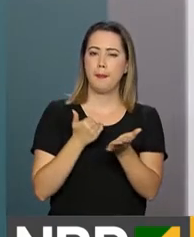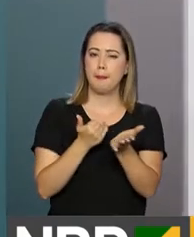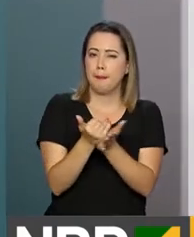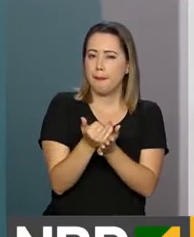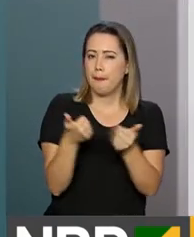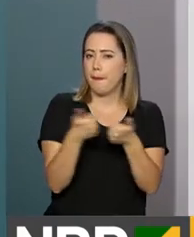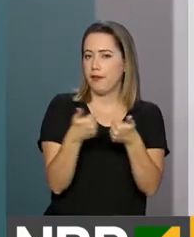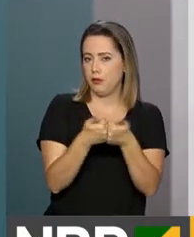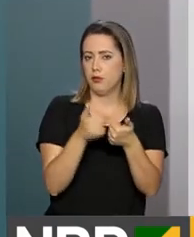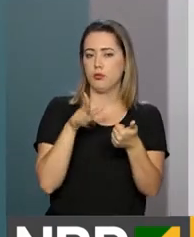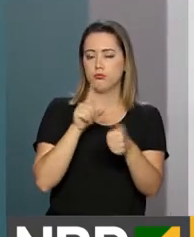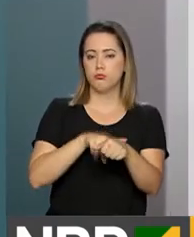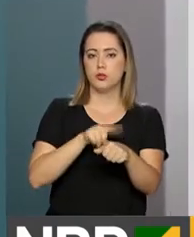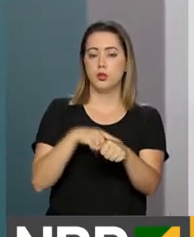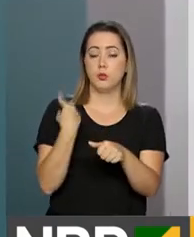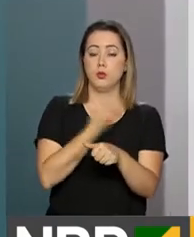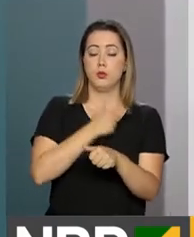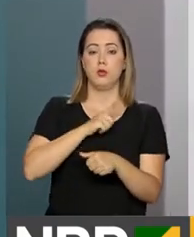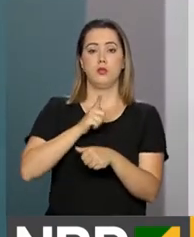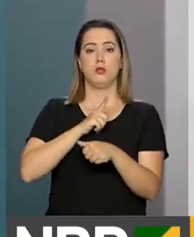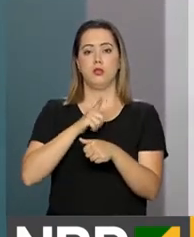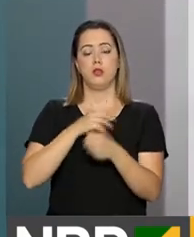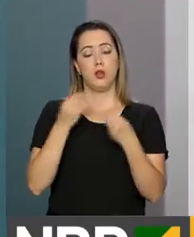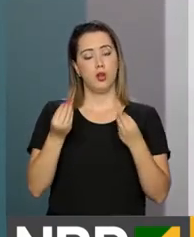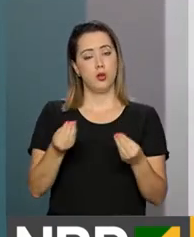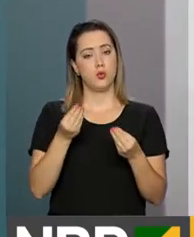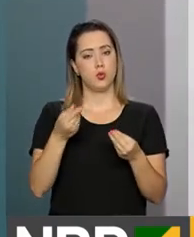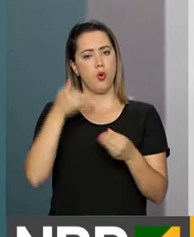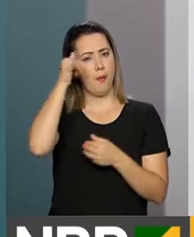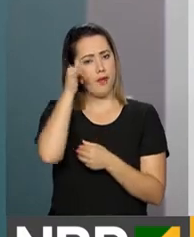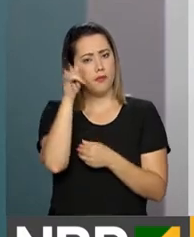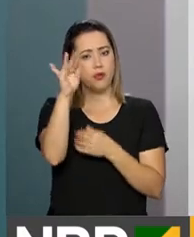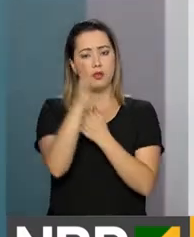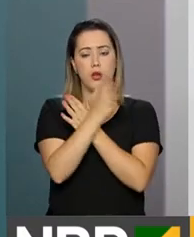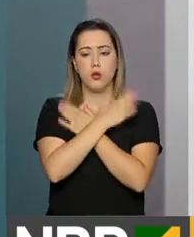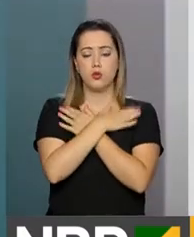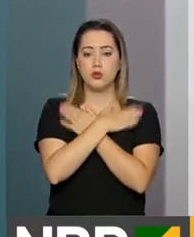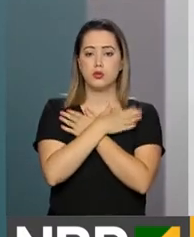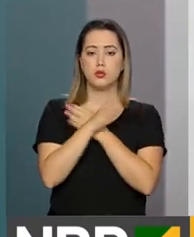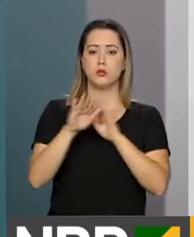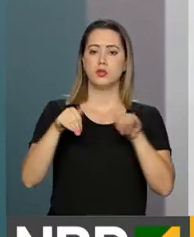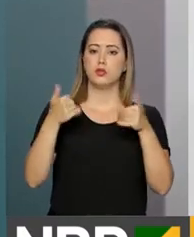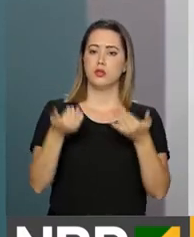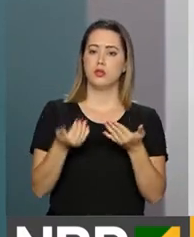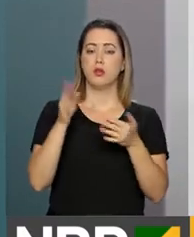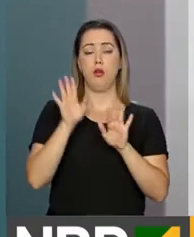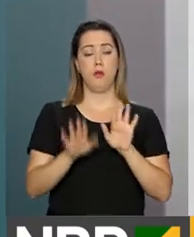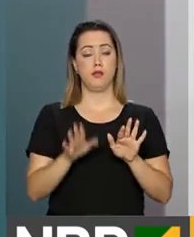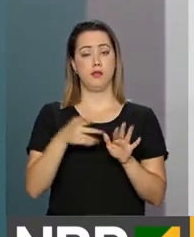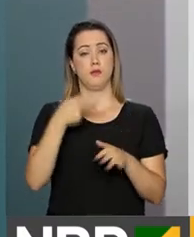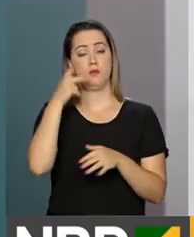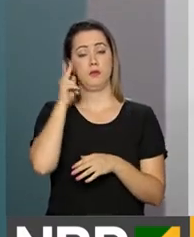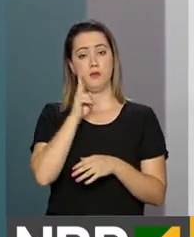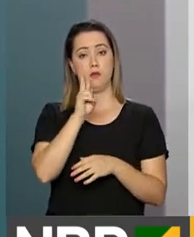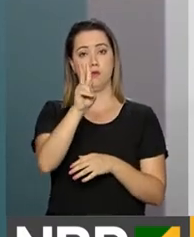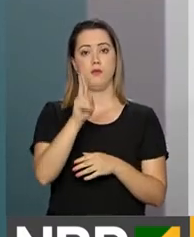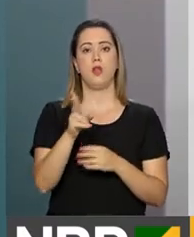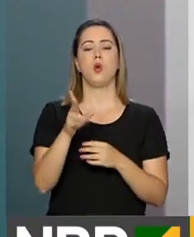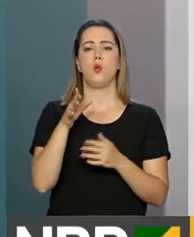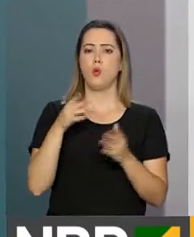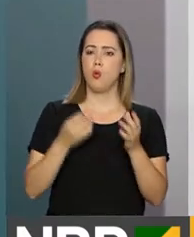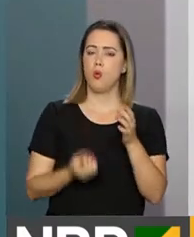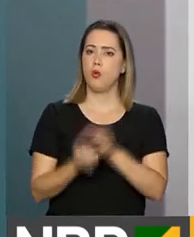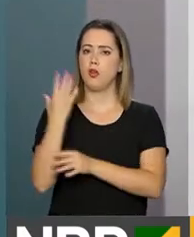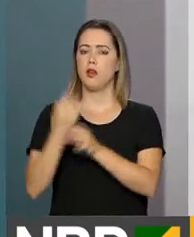nós teremos um combate mais acentuado do desemprego portanto com quem sabe lá pra frente com emprego pleno